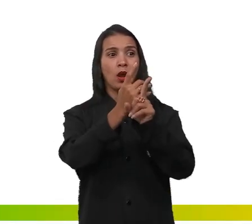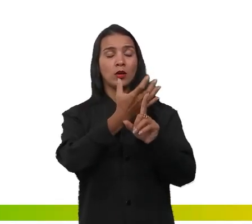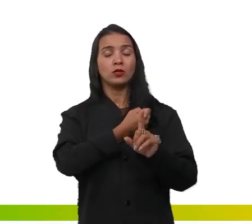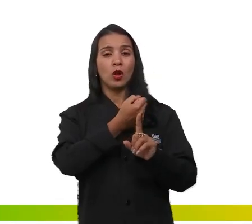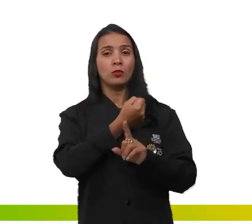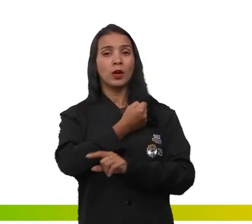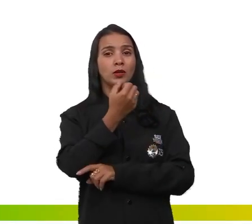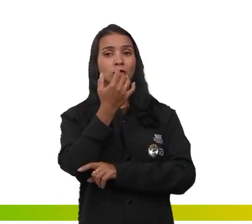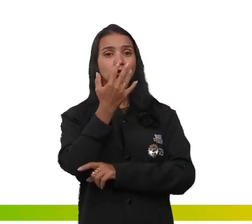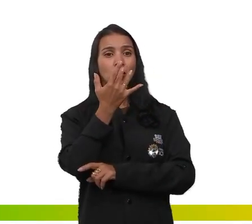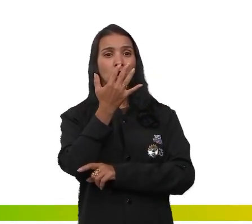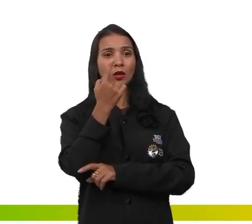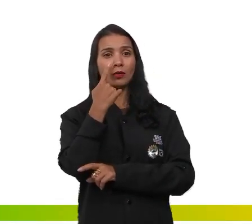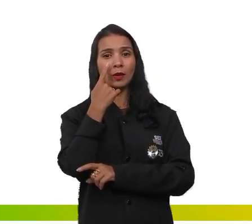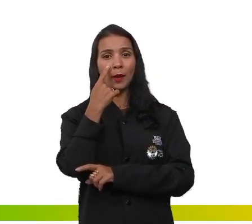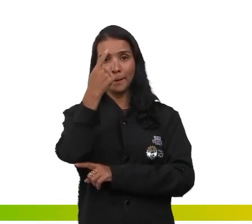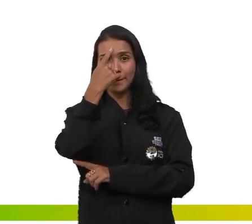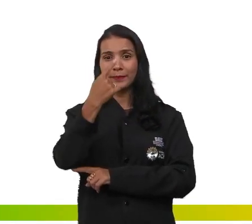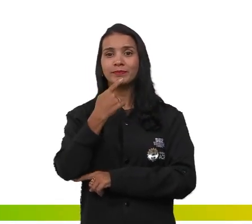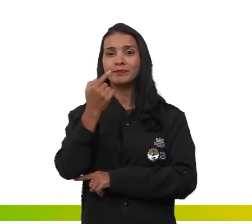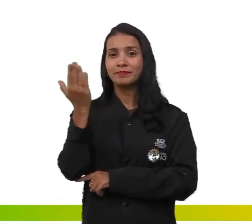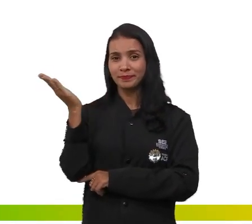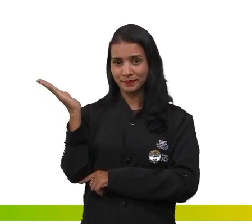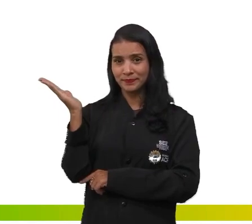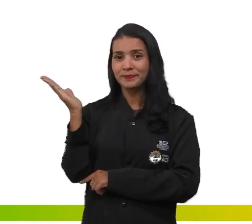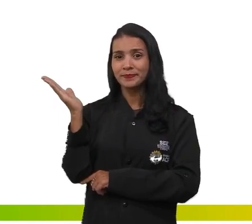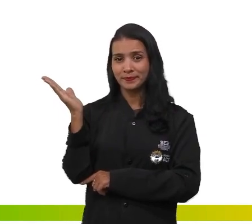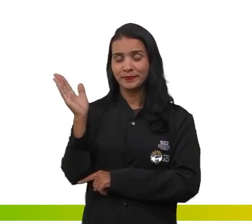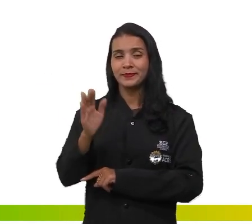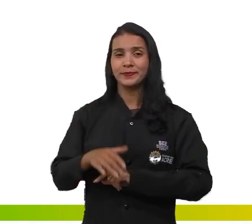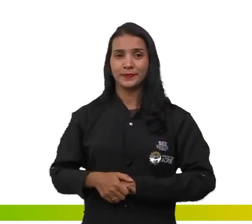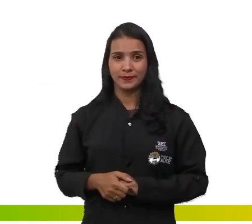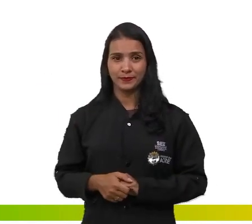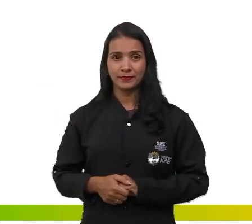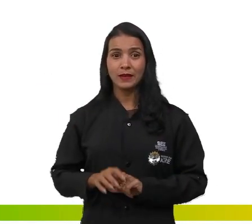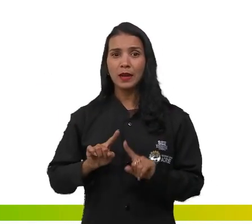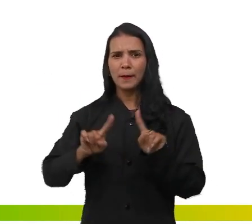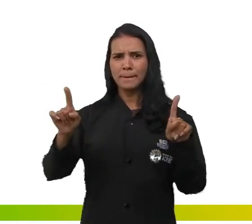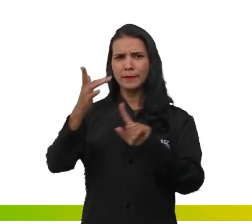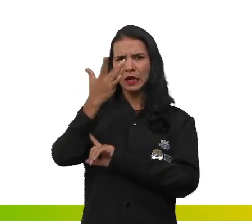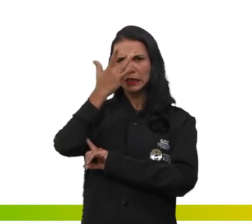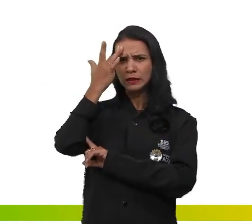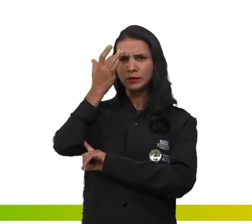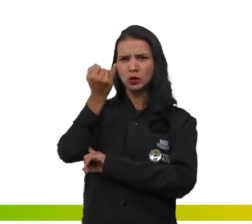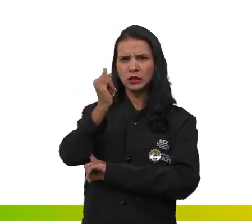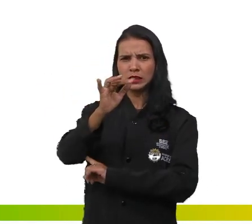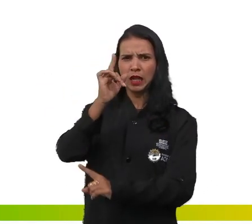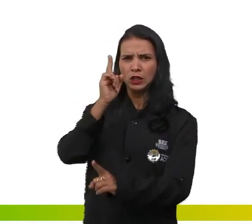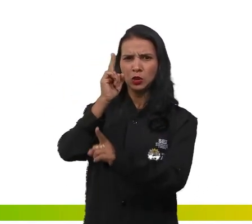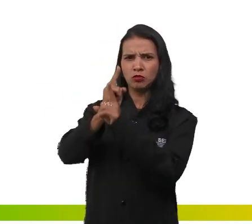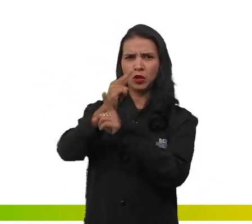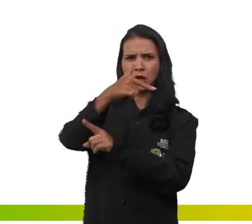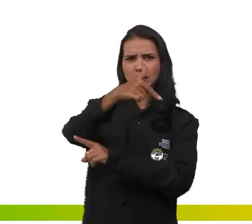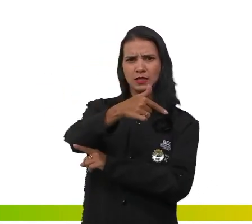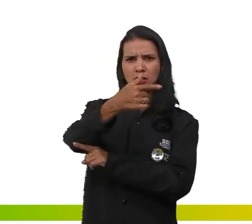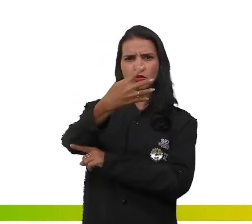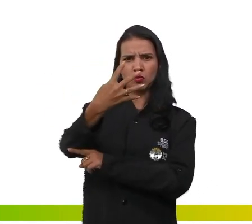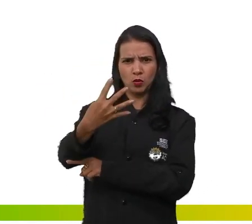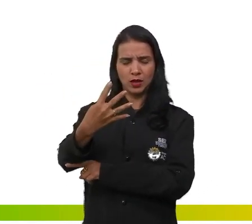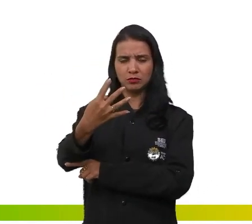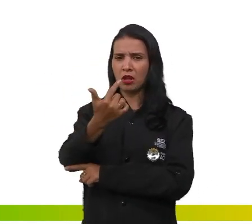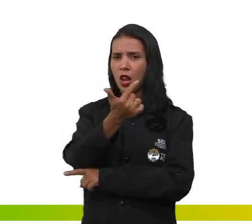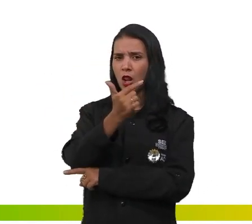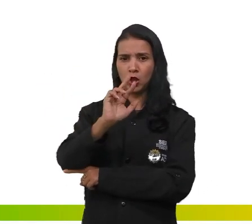coloridas como ilustrado na figura. Olha só a figura aí. Caso a pessoa identifique o número 74, ela não